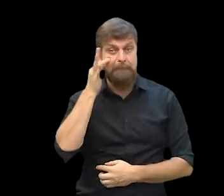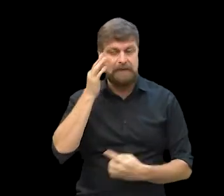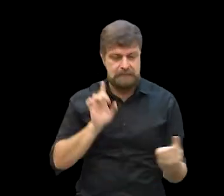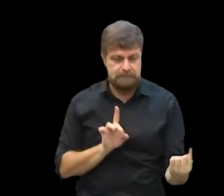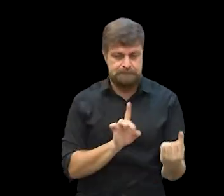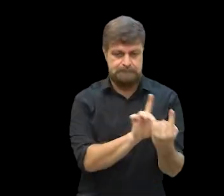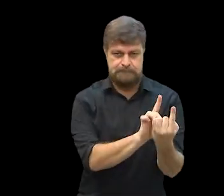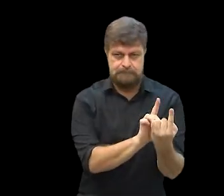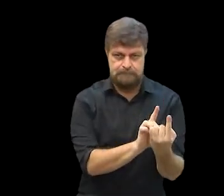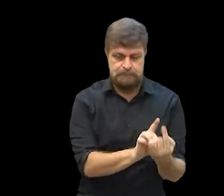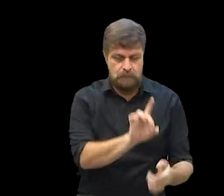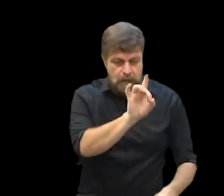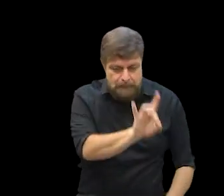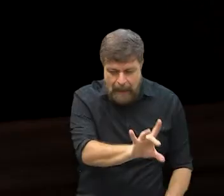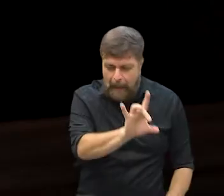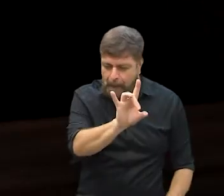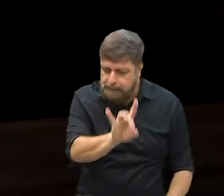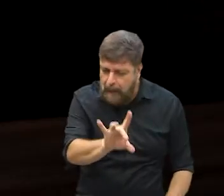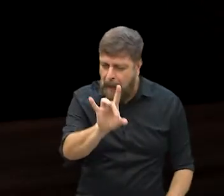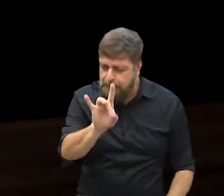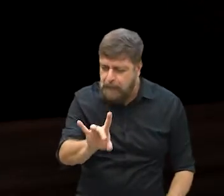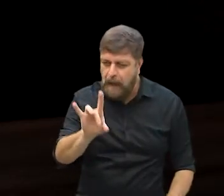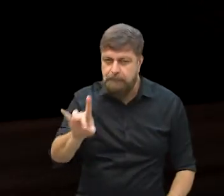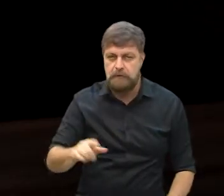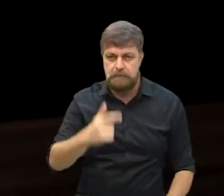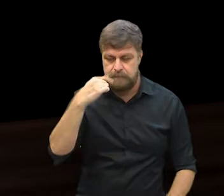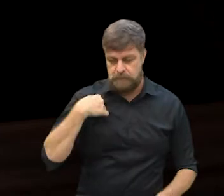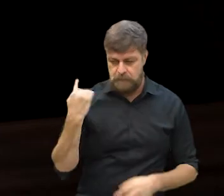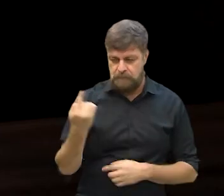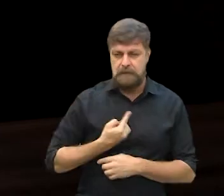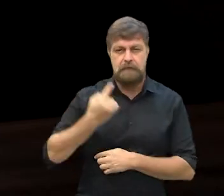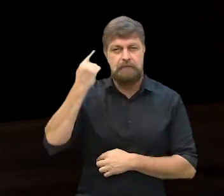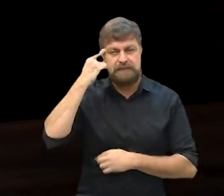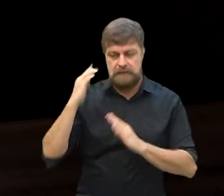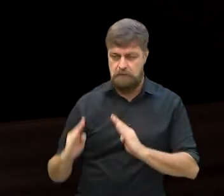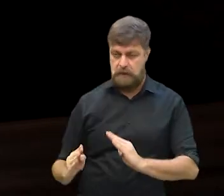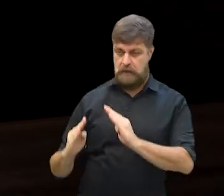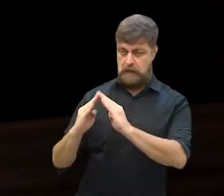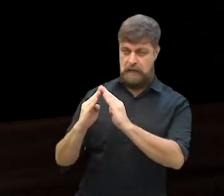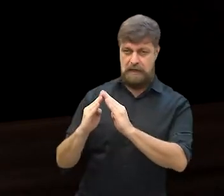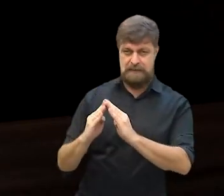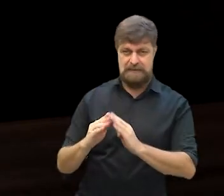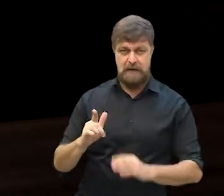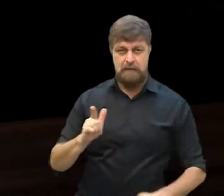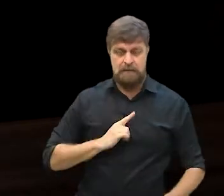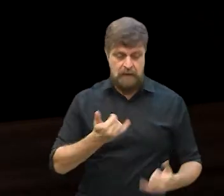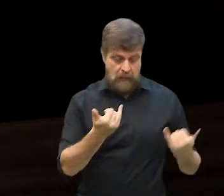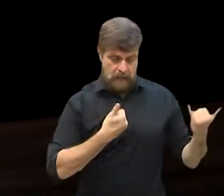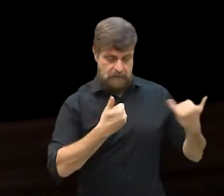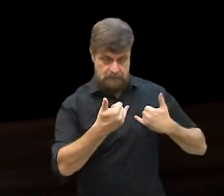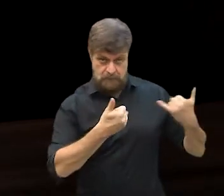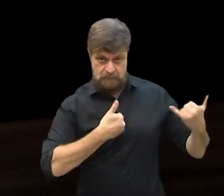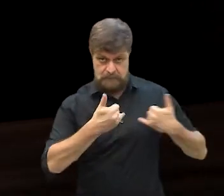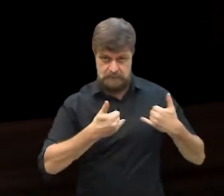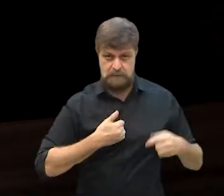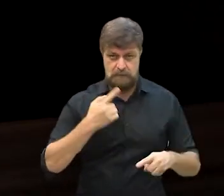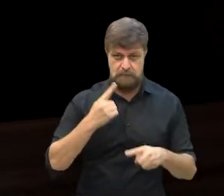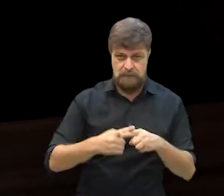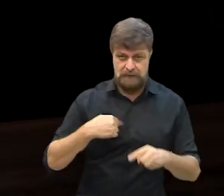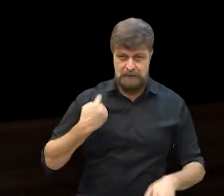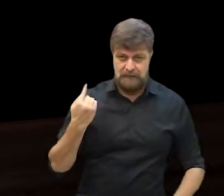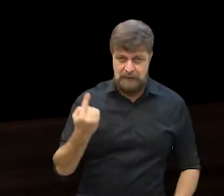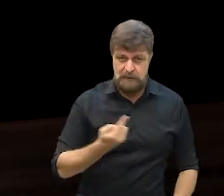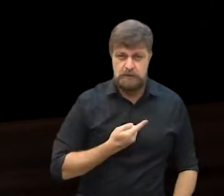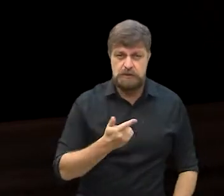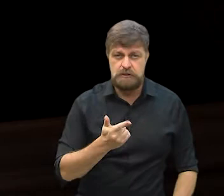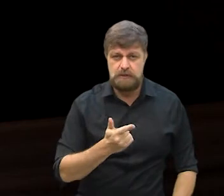é um trabalho quase artesanal. A gente está falando aqui, Fernando, de casa, tudo, mas eu recebi a informação, até porque a